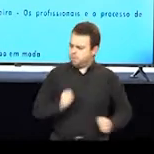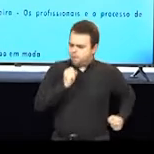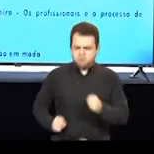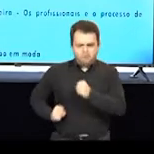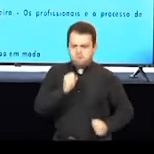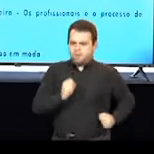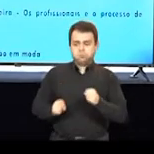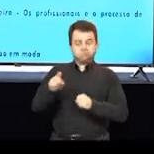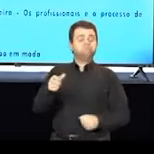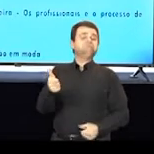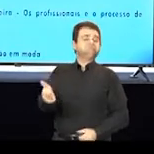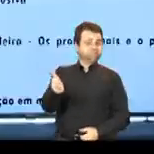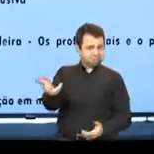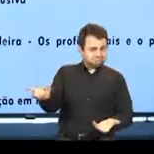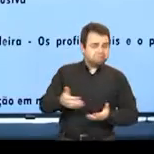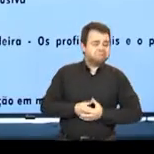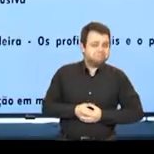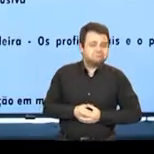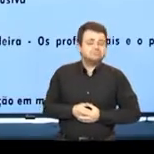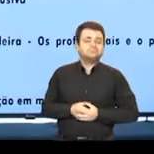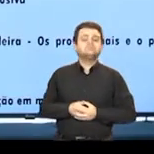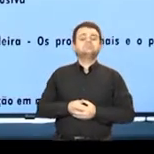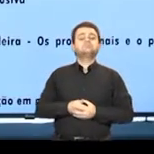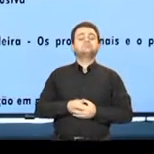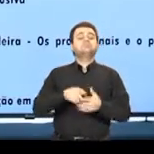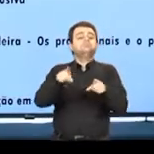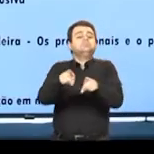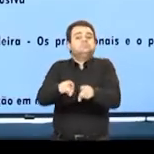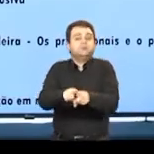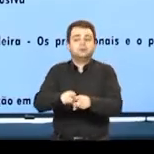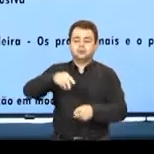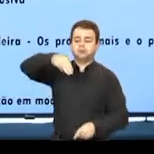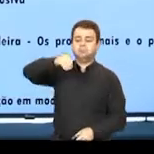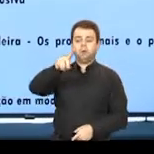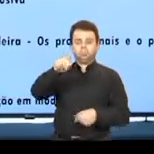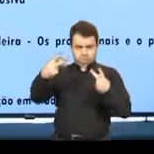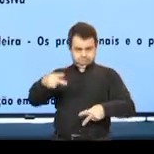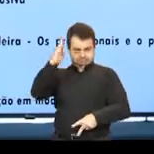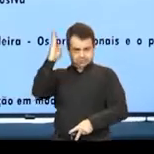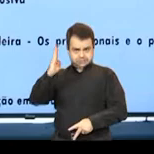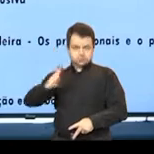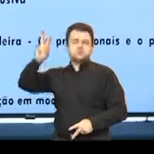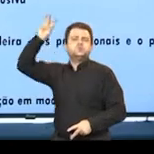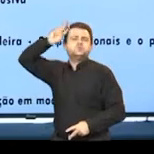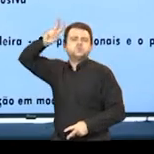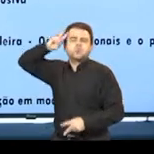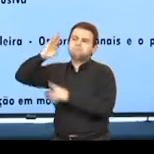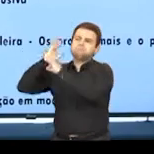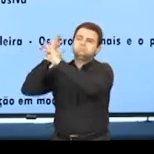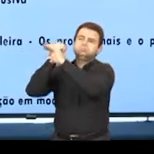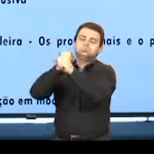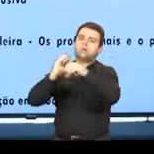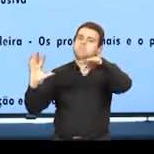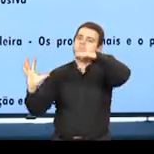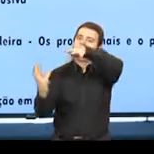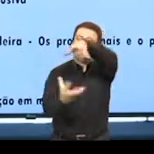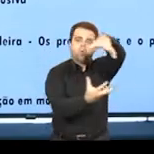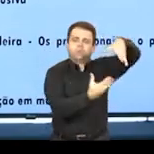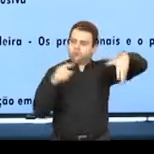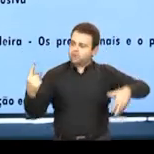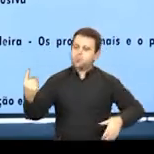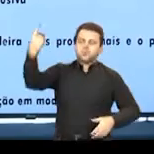seu esporte. Pois é, podemos pensar na história da moda brasileira, que é uma das mais criativas do mundo,